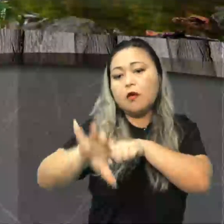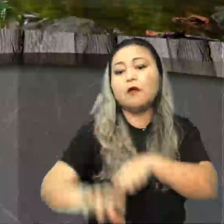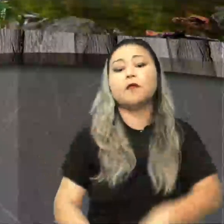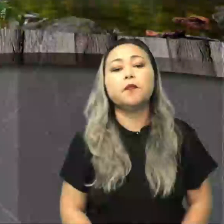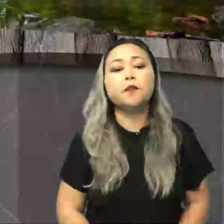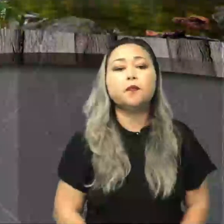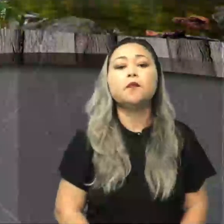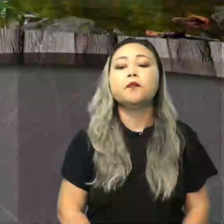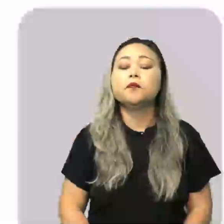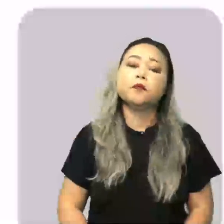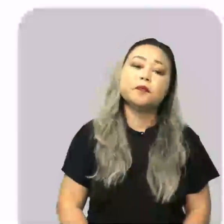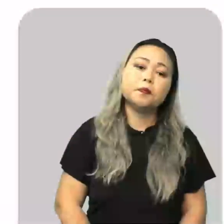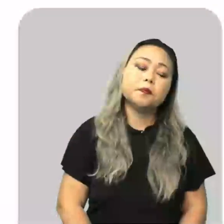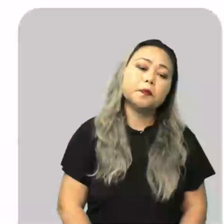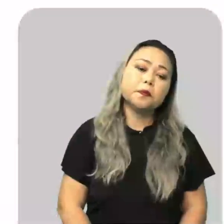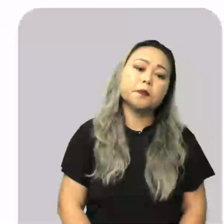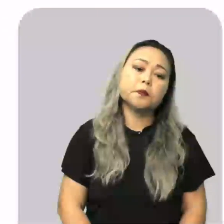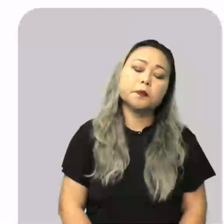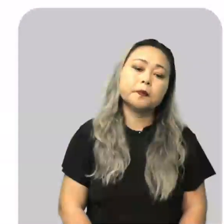bom? Seguindo.